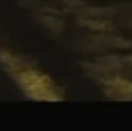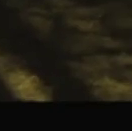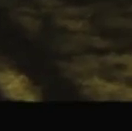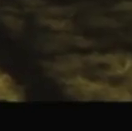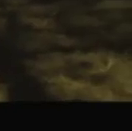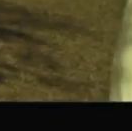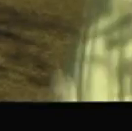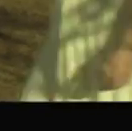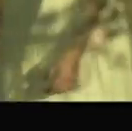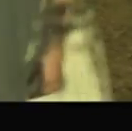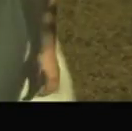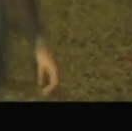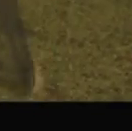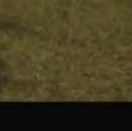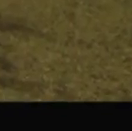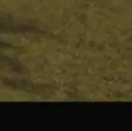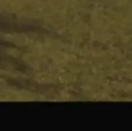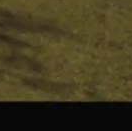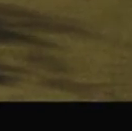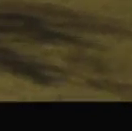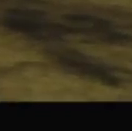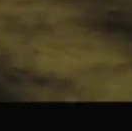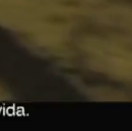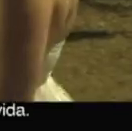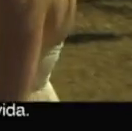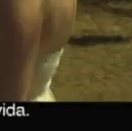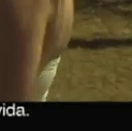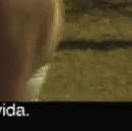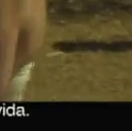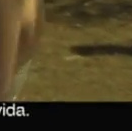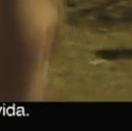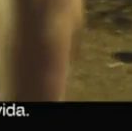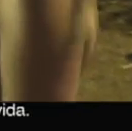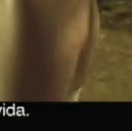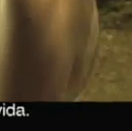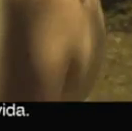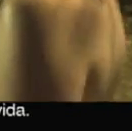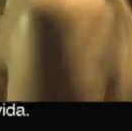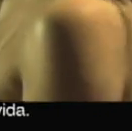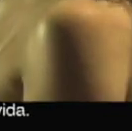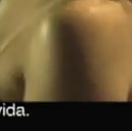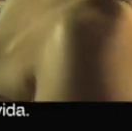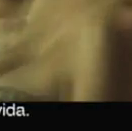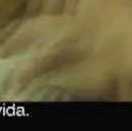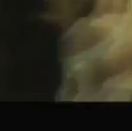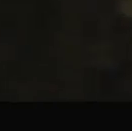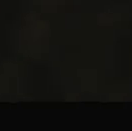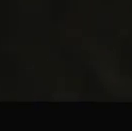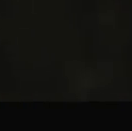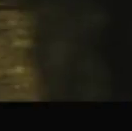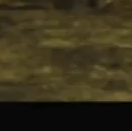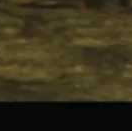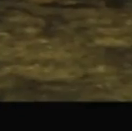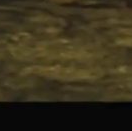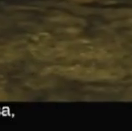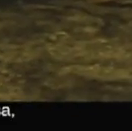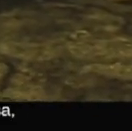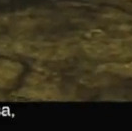o bebê. E nada é melhor do que amamentar. Amamente seu filho já na primeira hora de